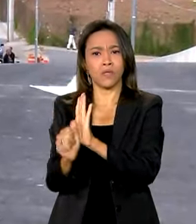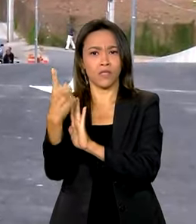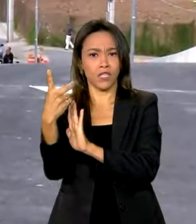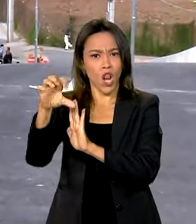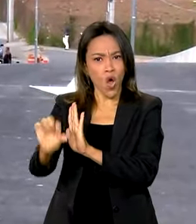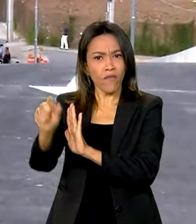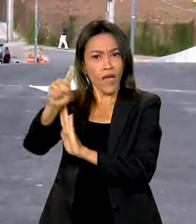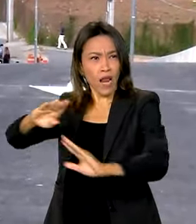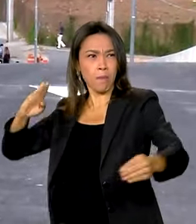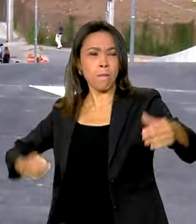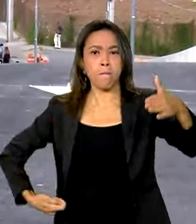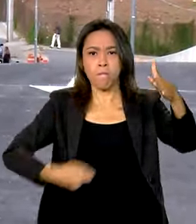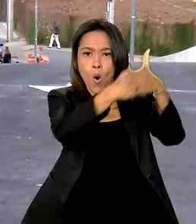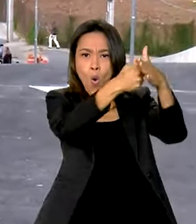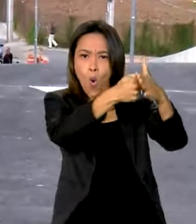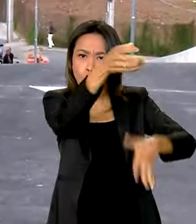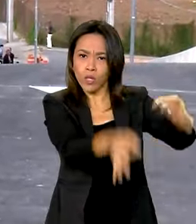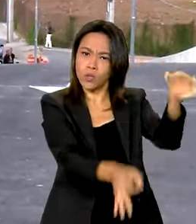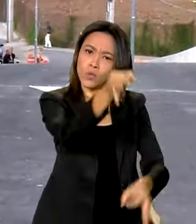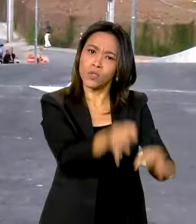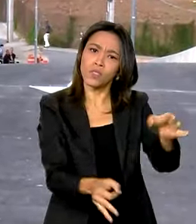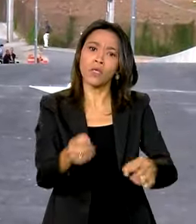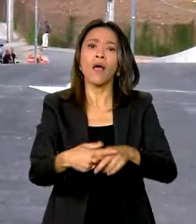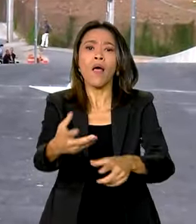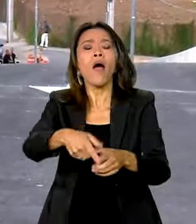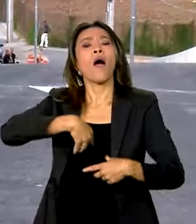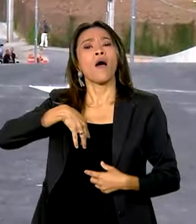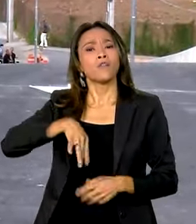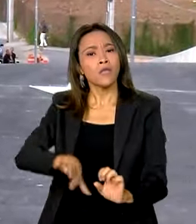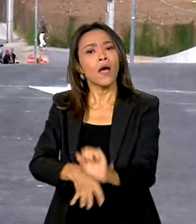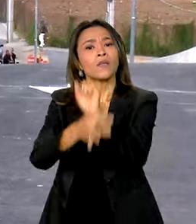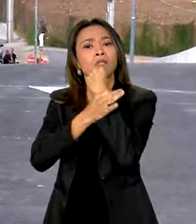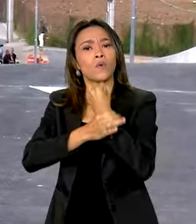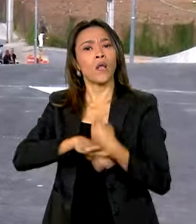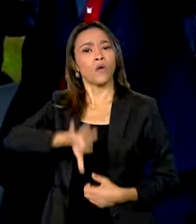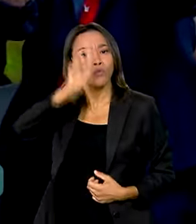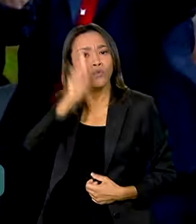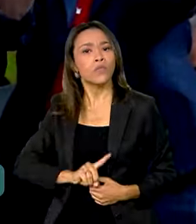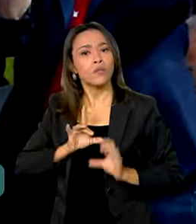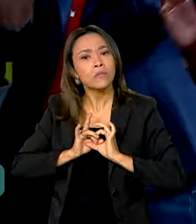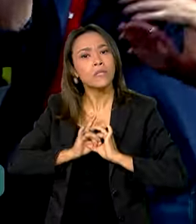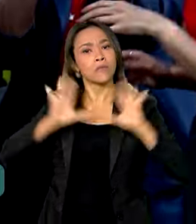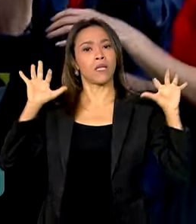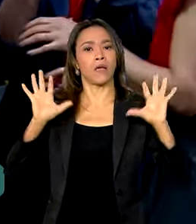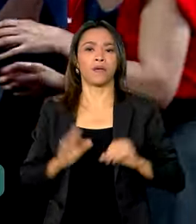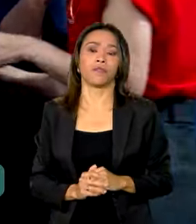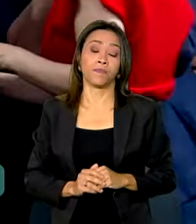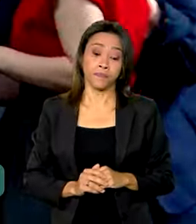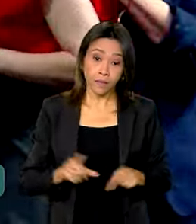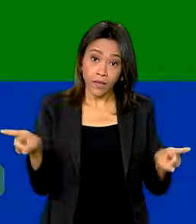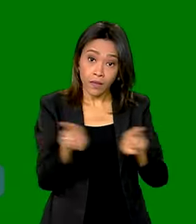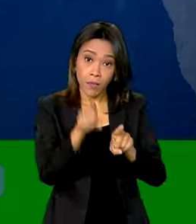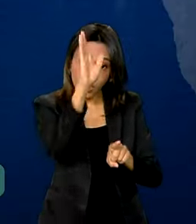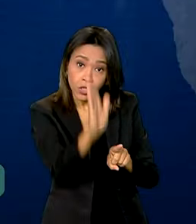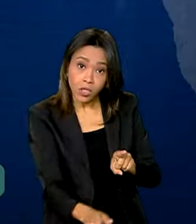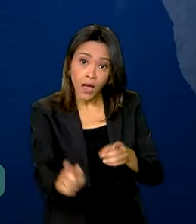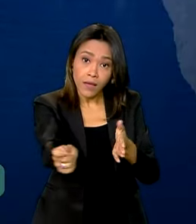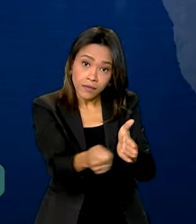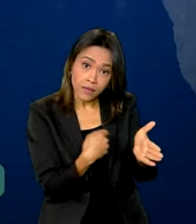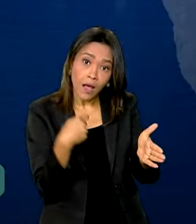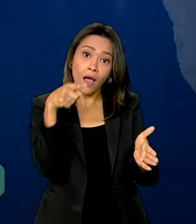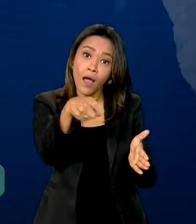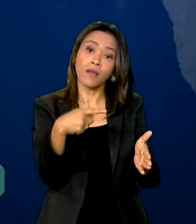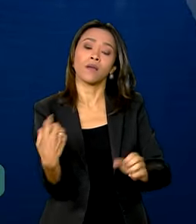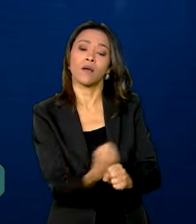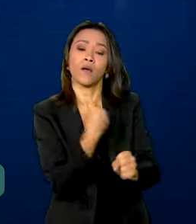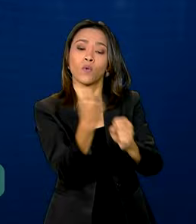na justiça para garantir a liberdade por meio da compra da alforria. Também foi assinada a ordem de serviço para